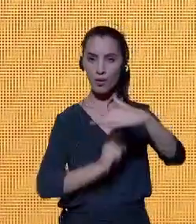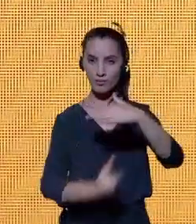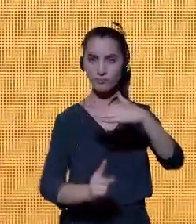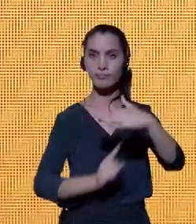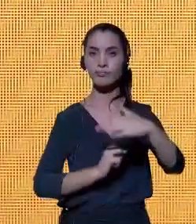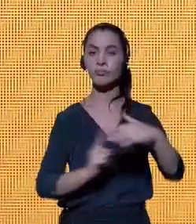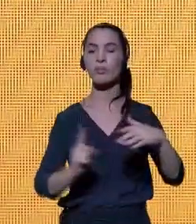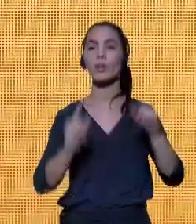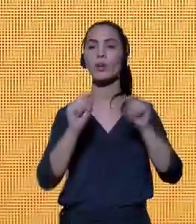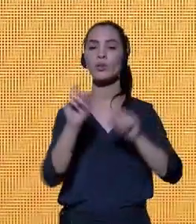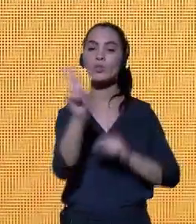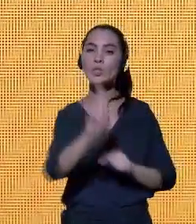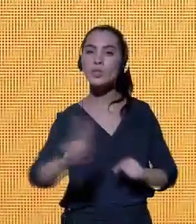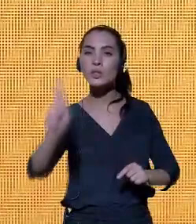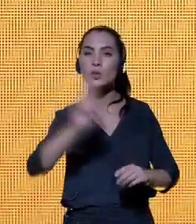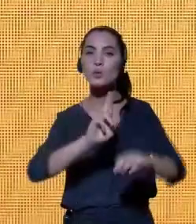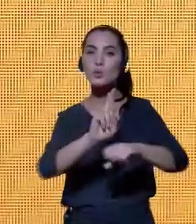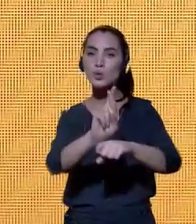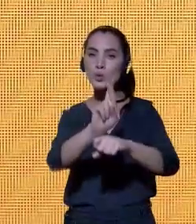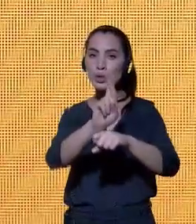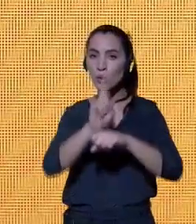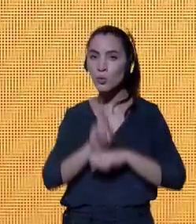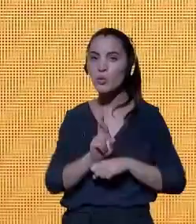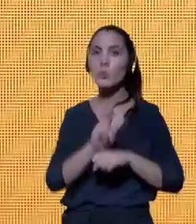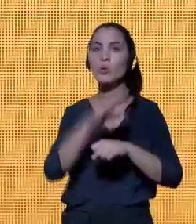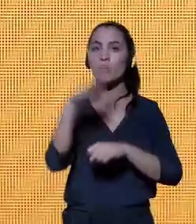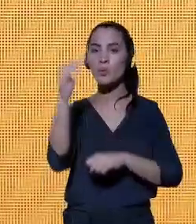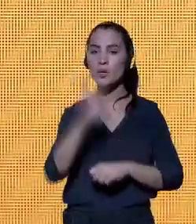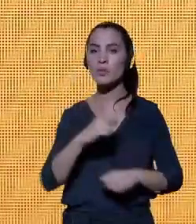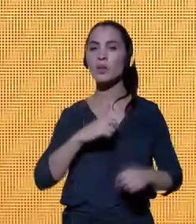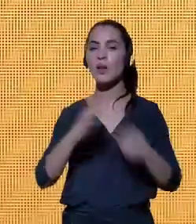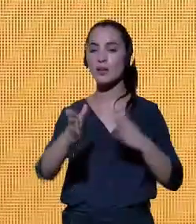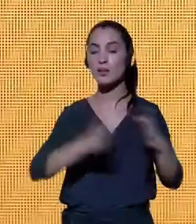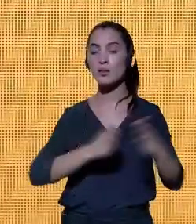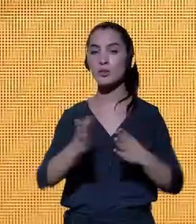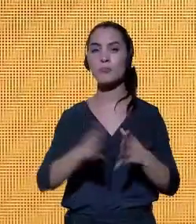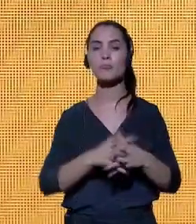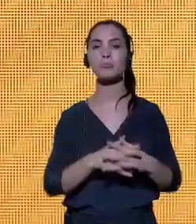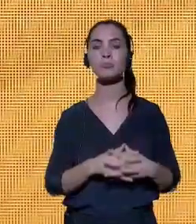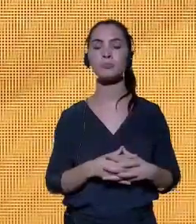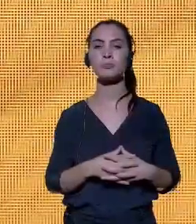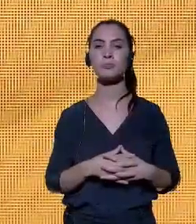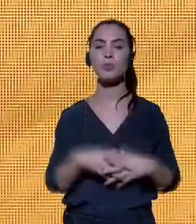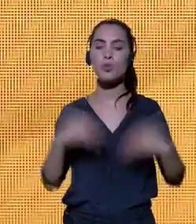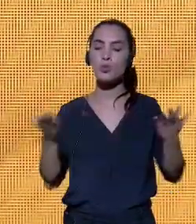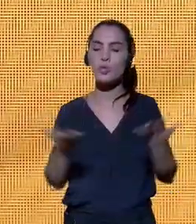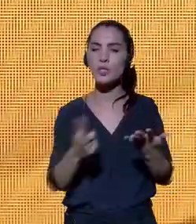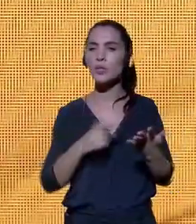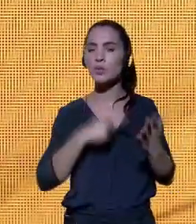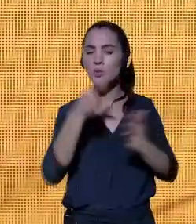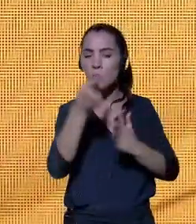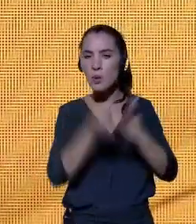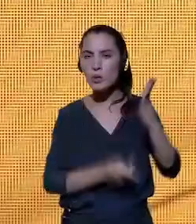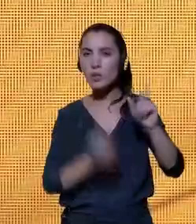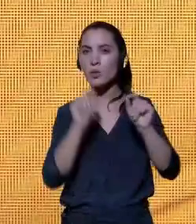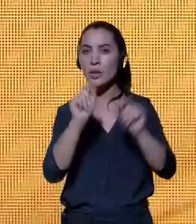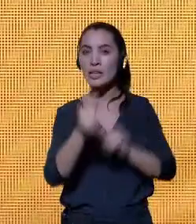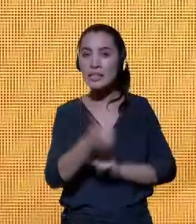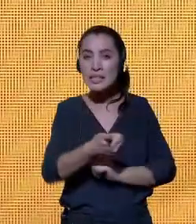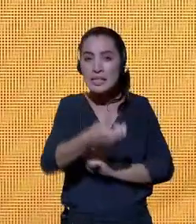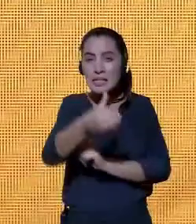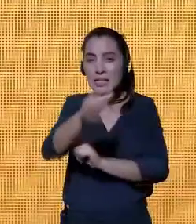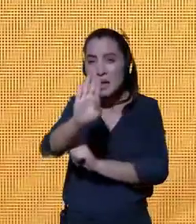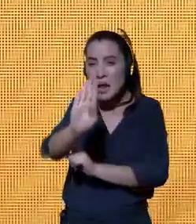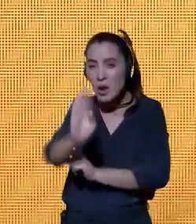que o Brasil tem acesso. Hoje nós gerimos uma carteira de projetos da ordem de 16 bilhões de dólares.